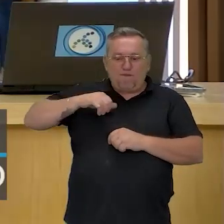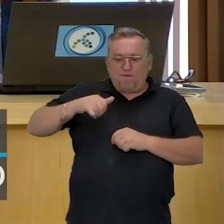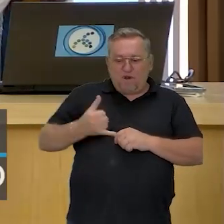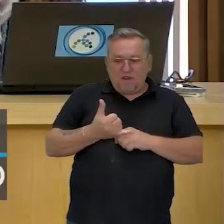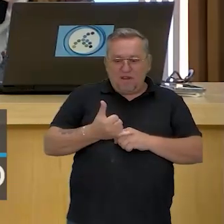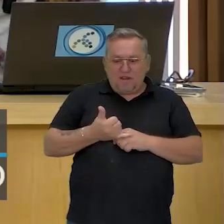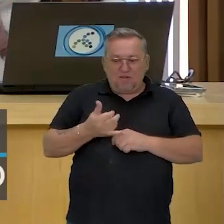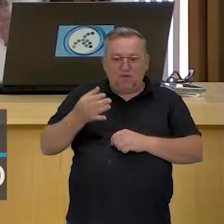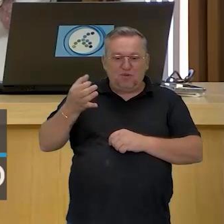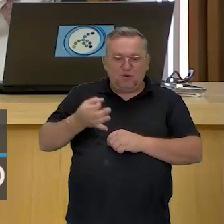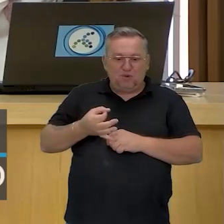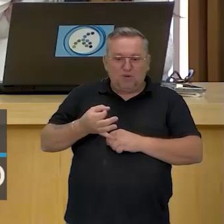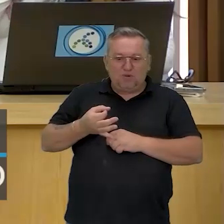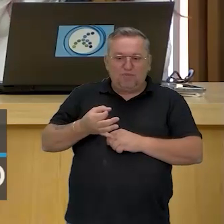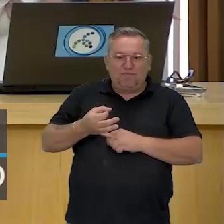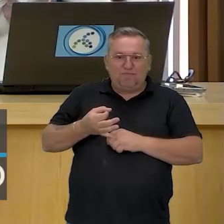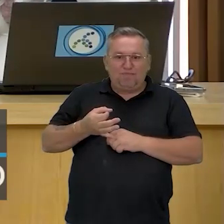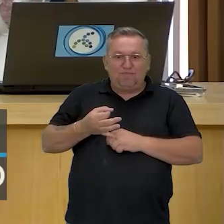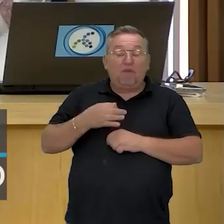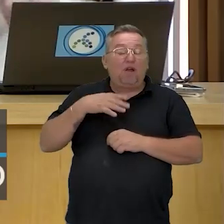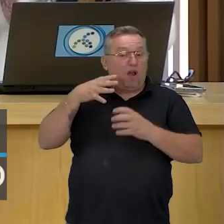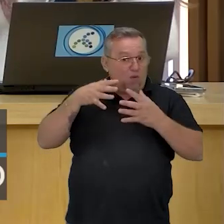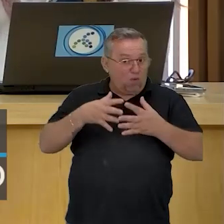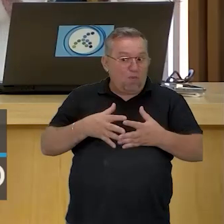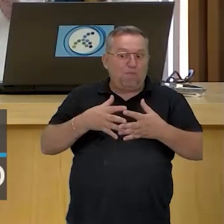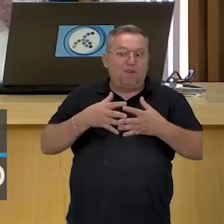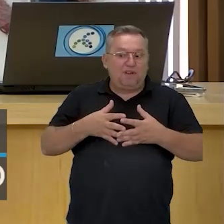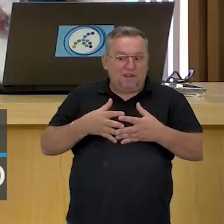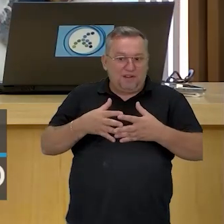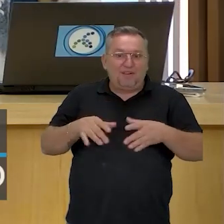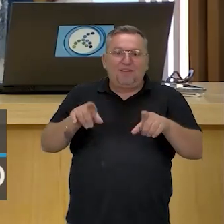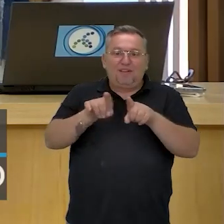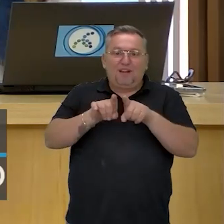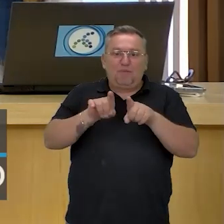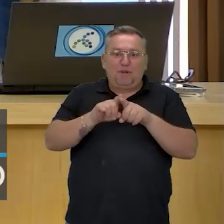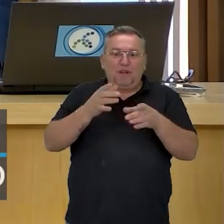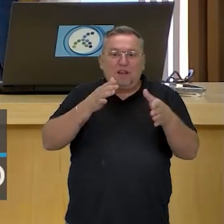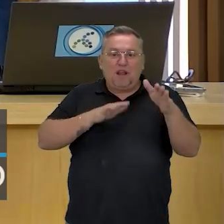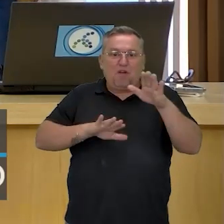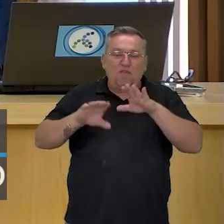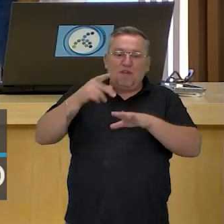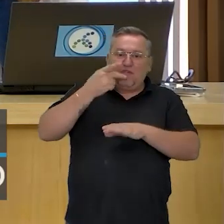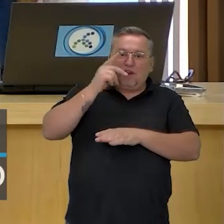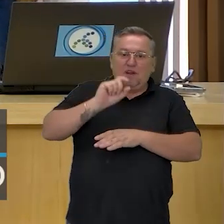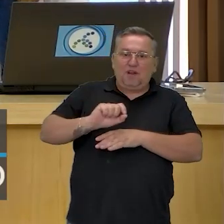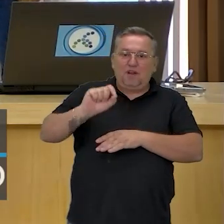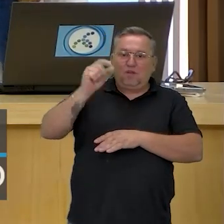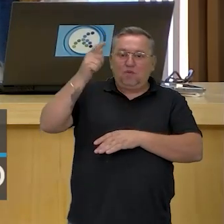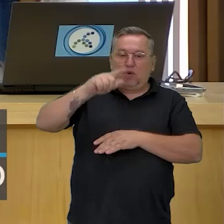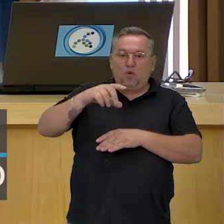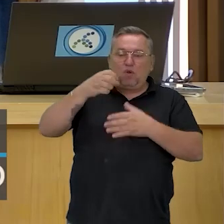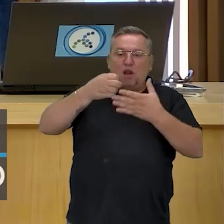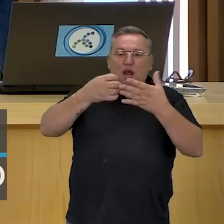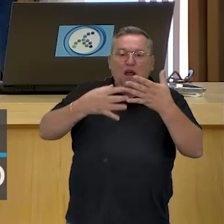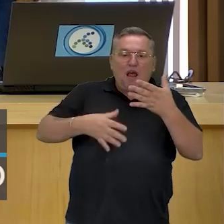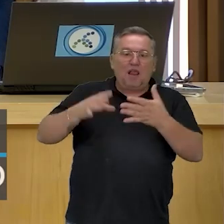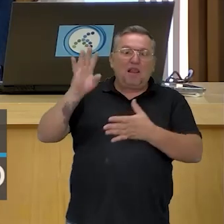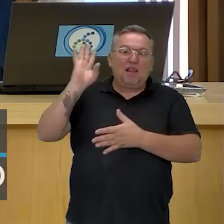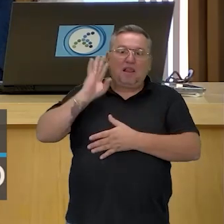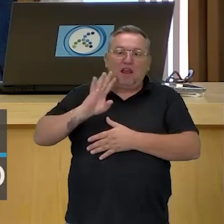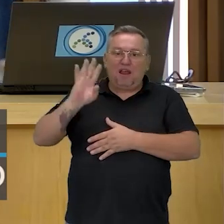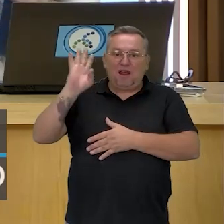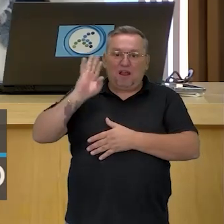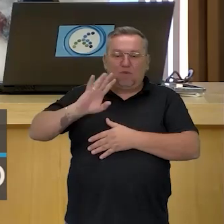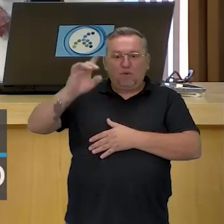certo? Exatamente. Complicado, né? E talvez eu diria assim que uma outra característica legal de